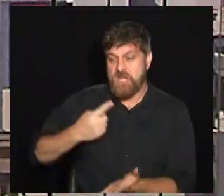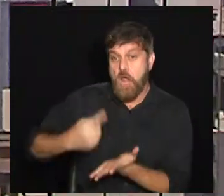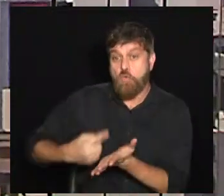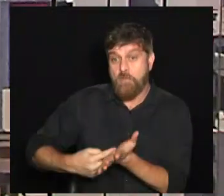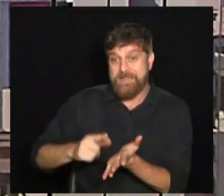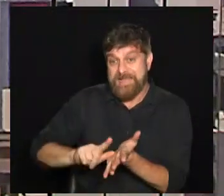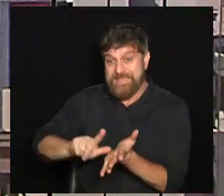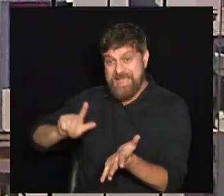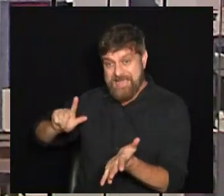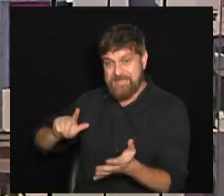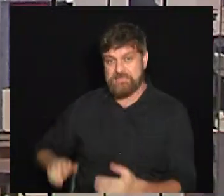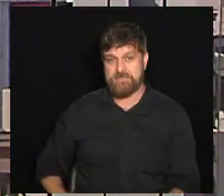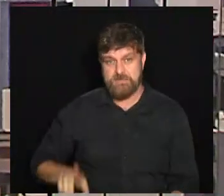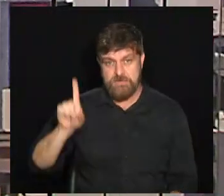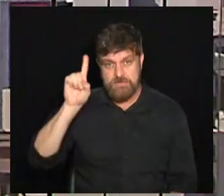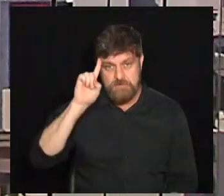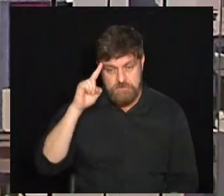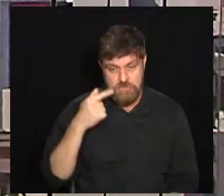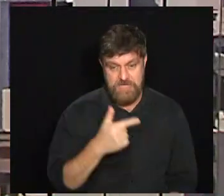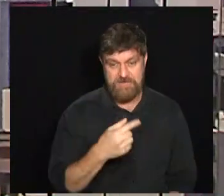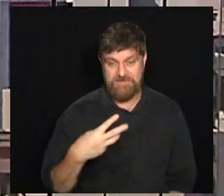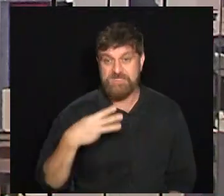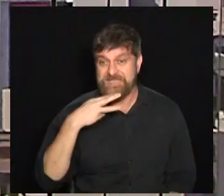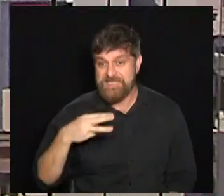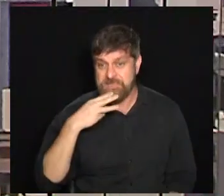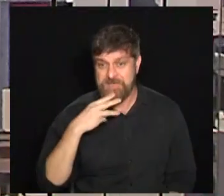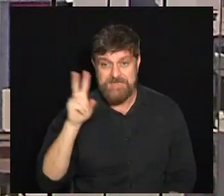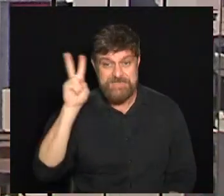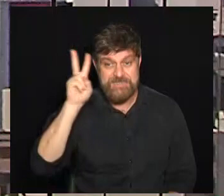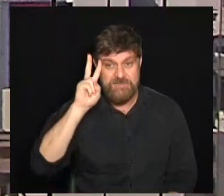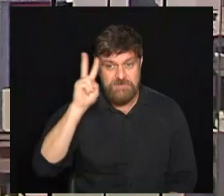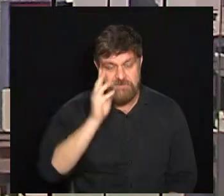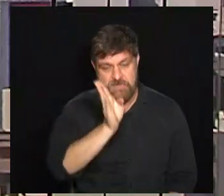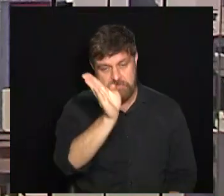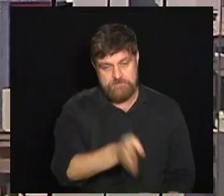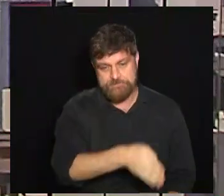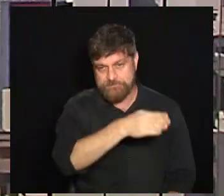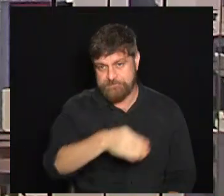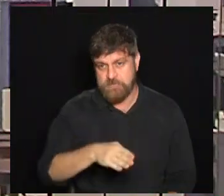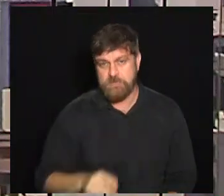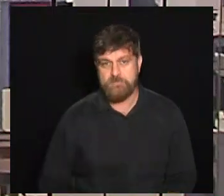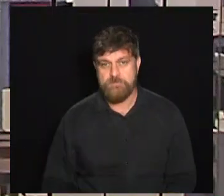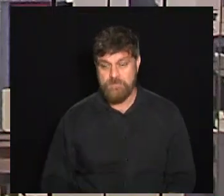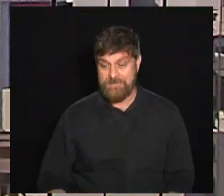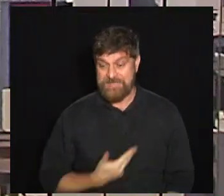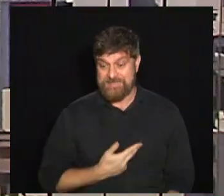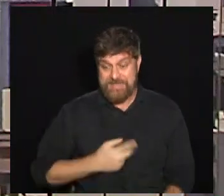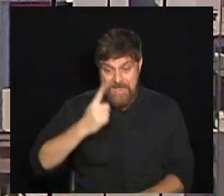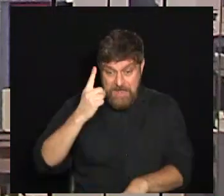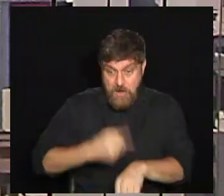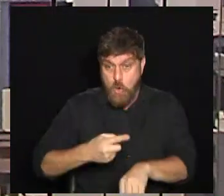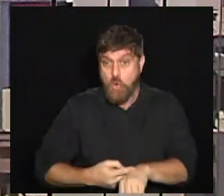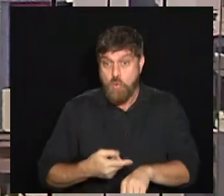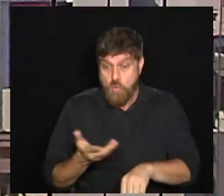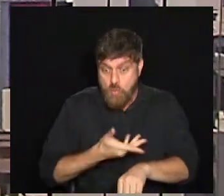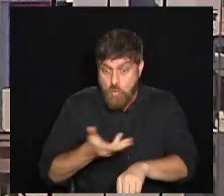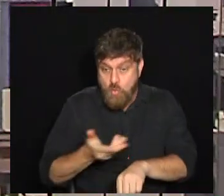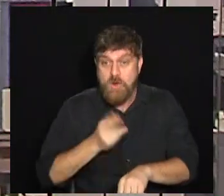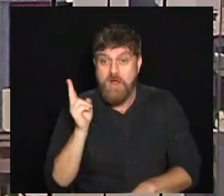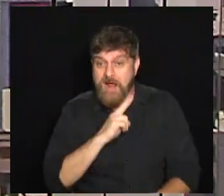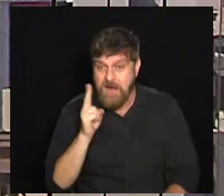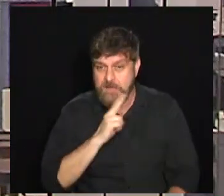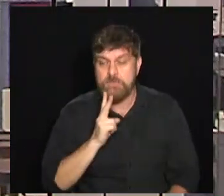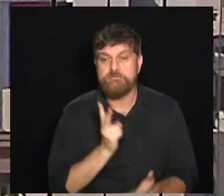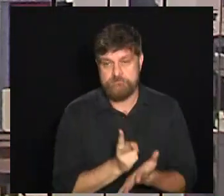eletivas a partir do dia 23 de março, que é a próxima segunda-feira. As cirurgias de urgência e emergência